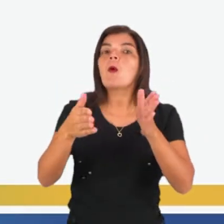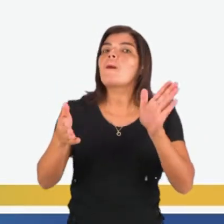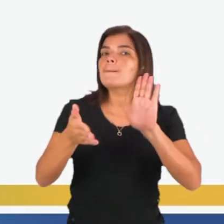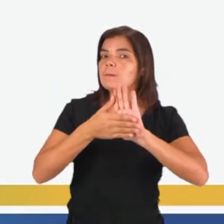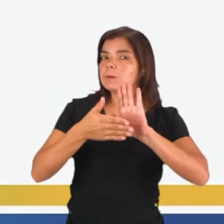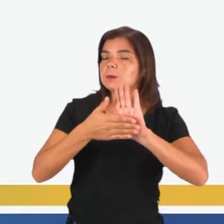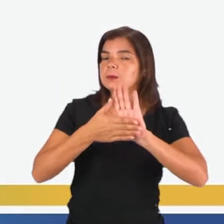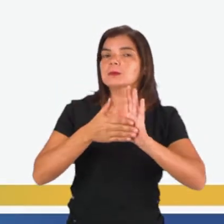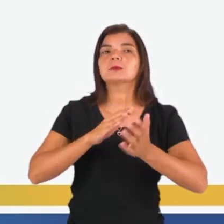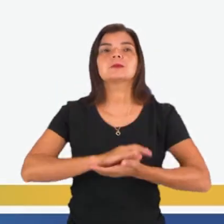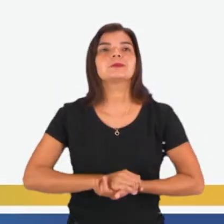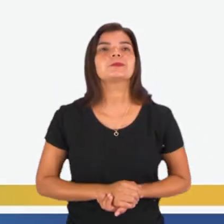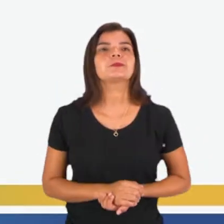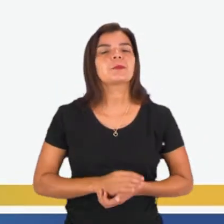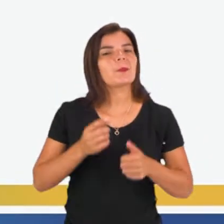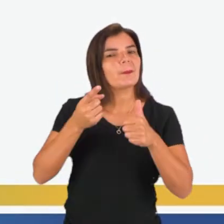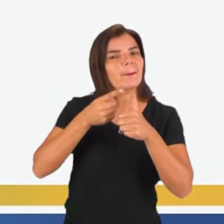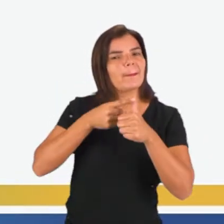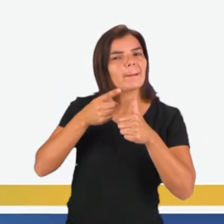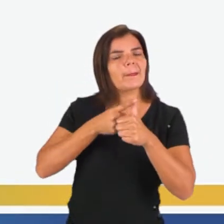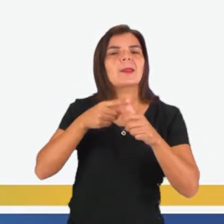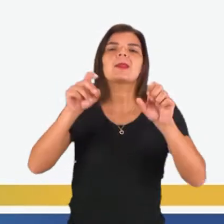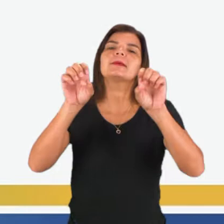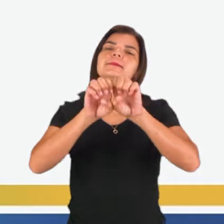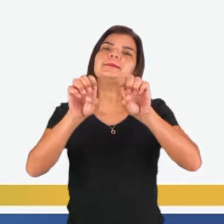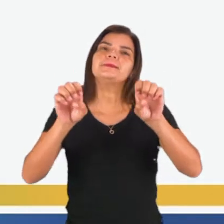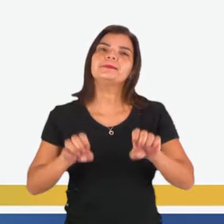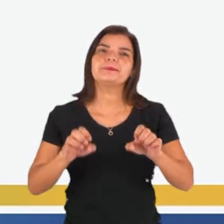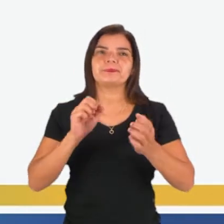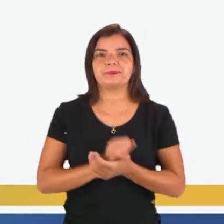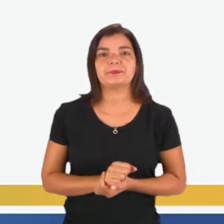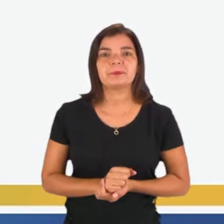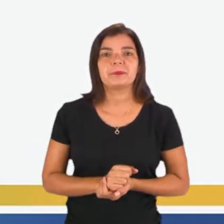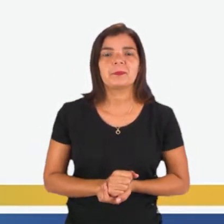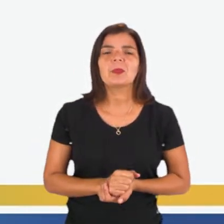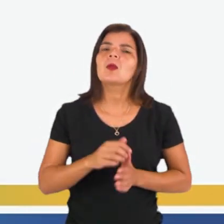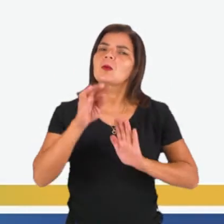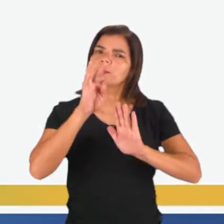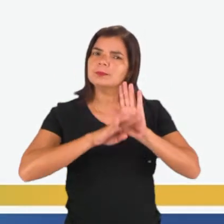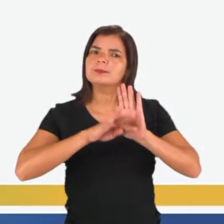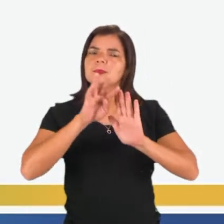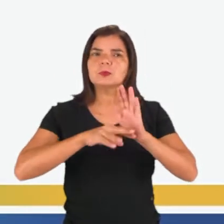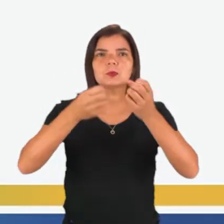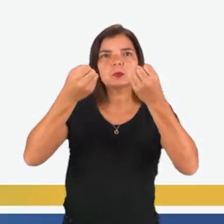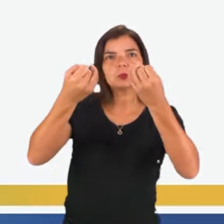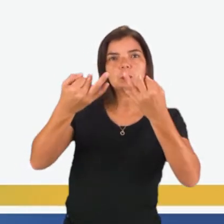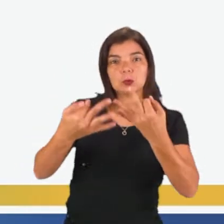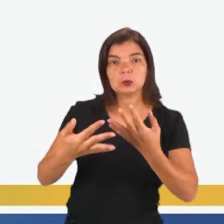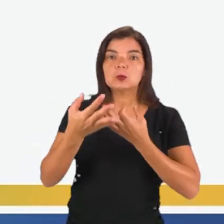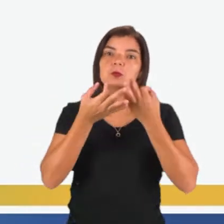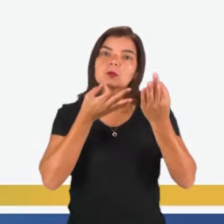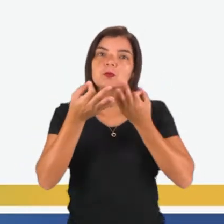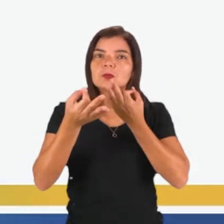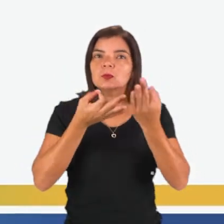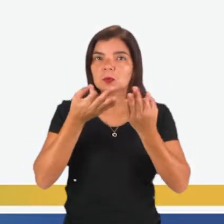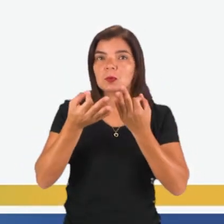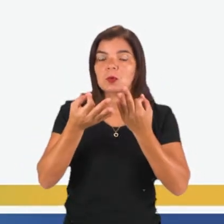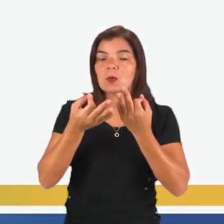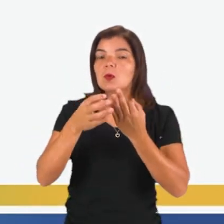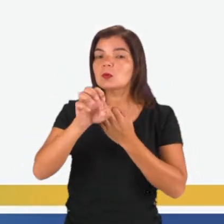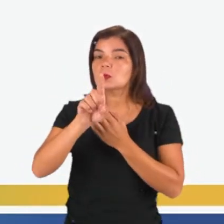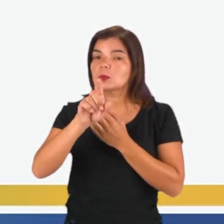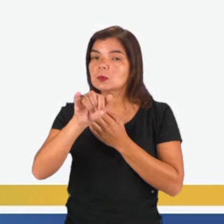proposto. Primeiro ponto, estrutura. Por ser um texto dissertativo argumentativo,